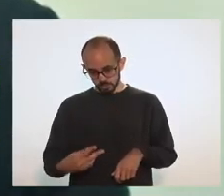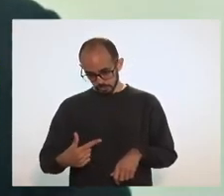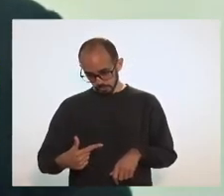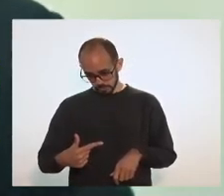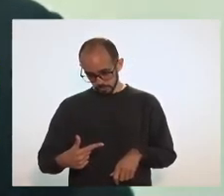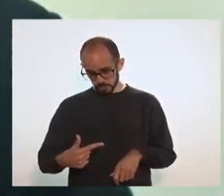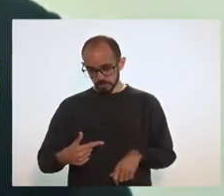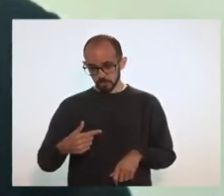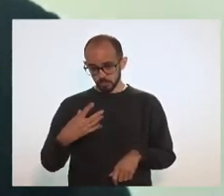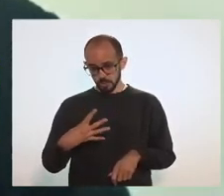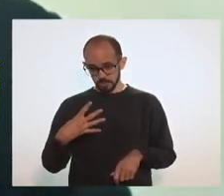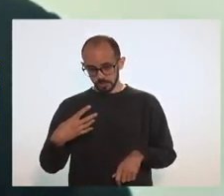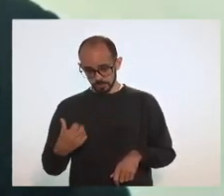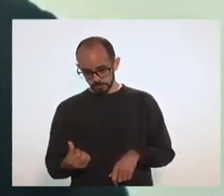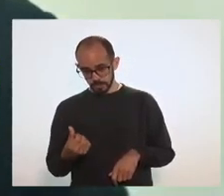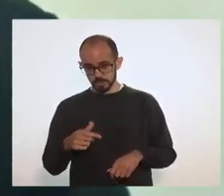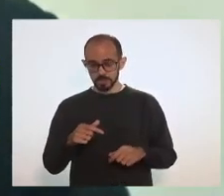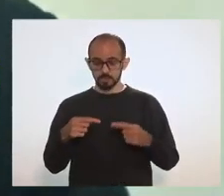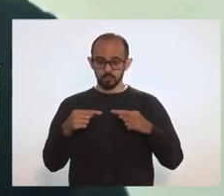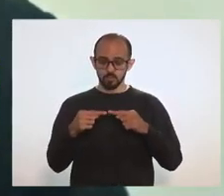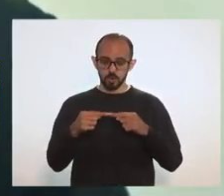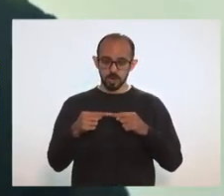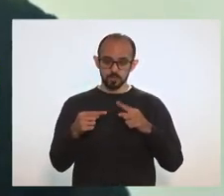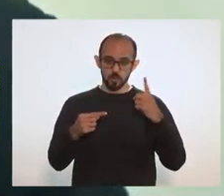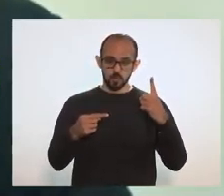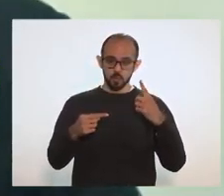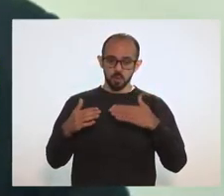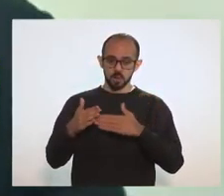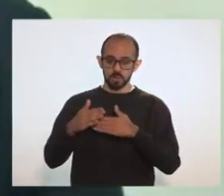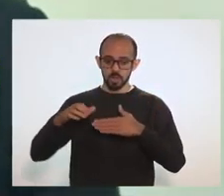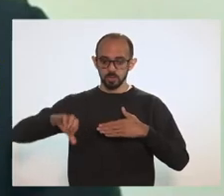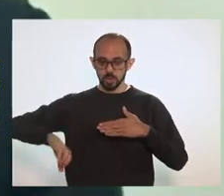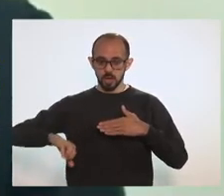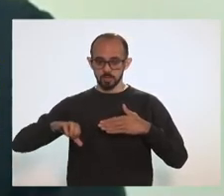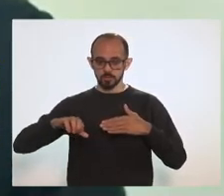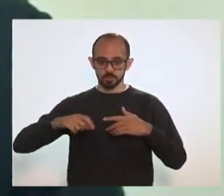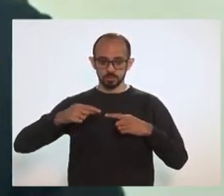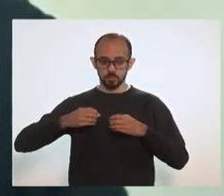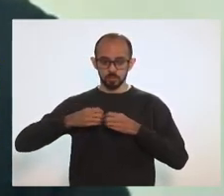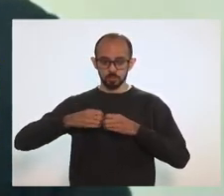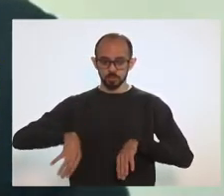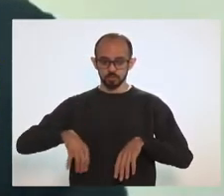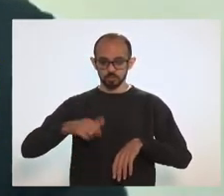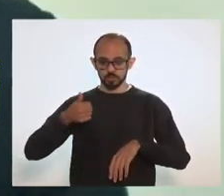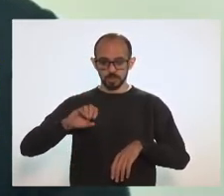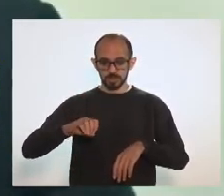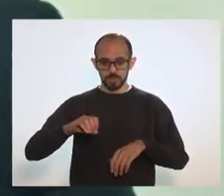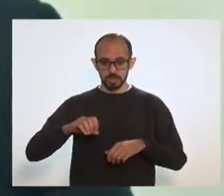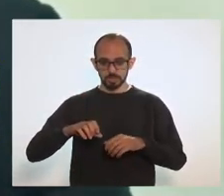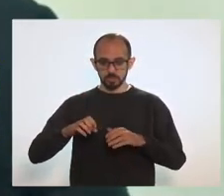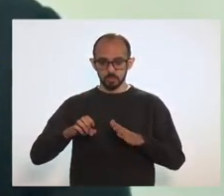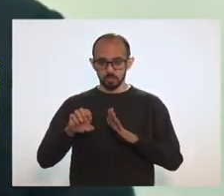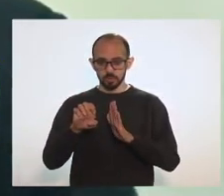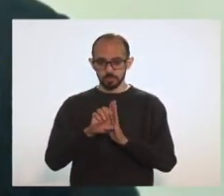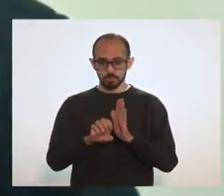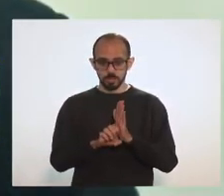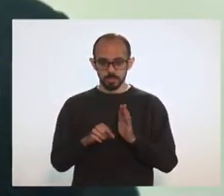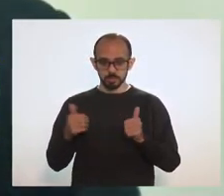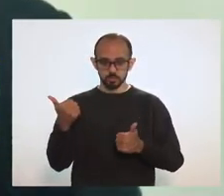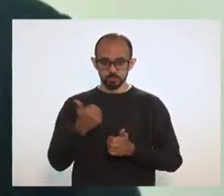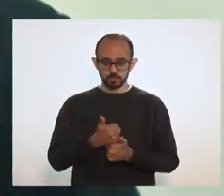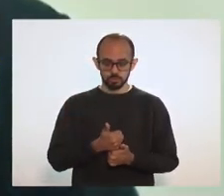discussão, em votação, aprovado. 23. Relator deputado Rodrigo Amorim. Emendas de plenário ao